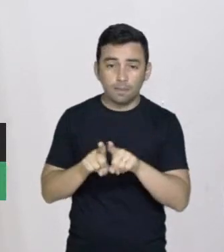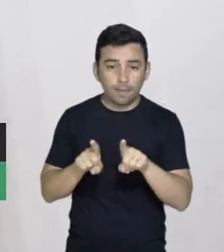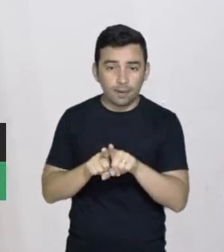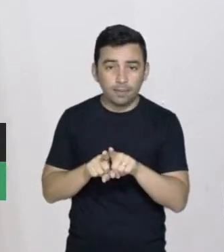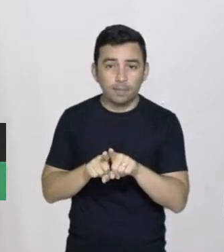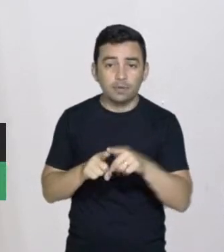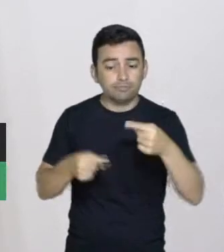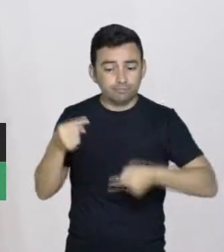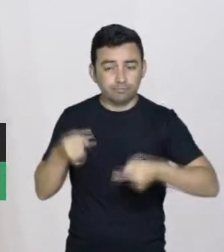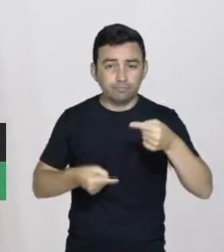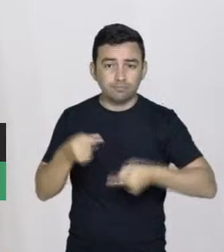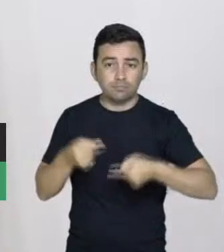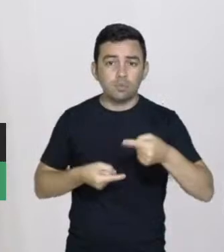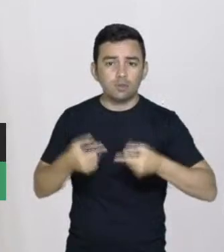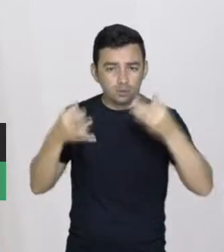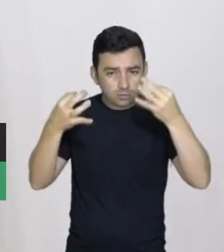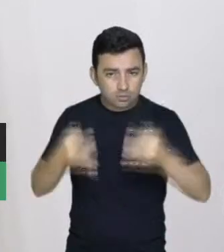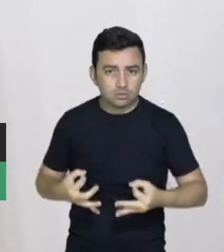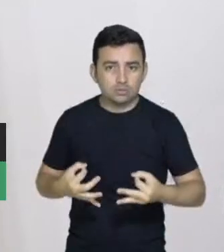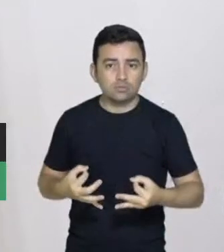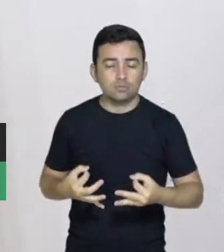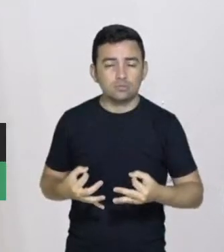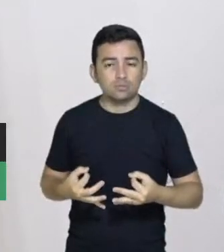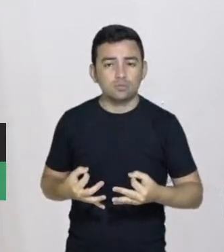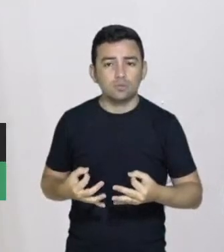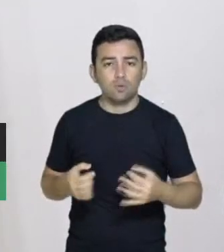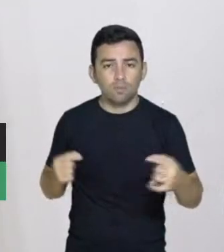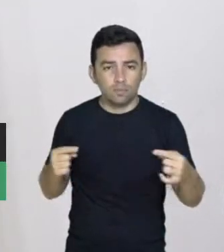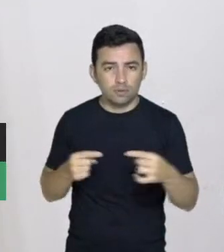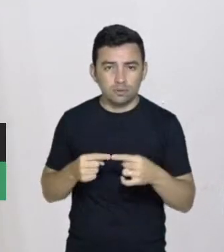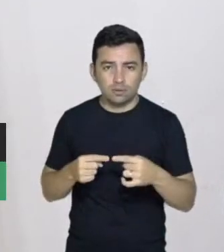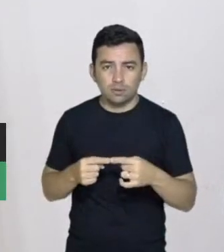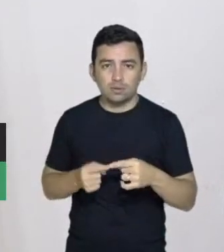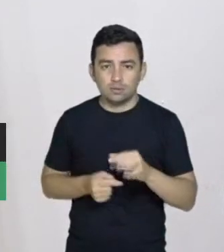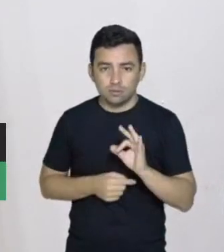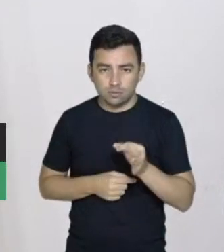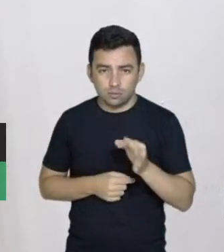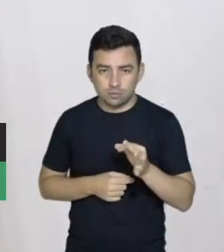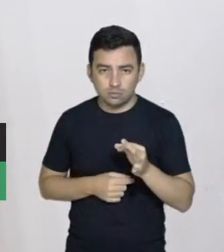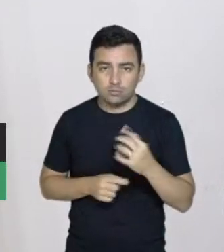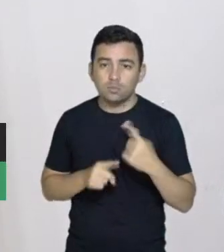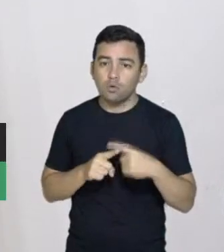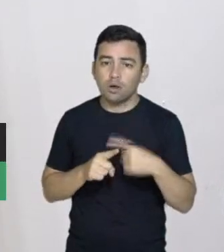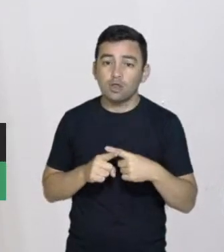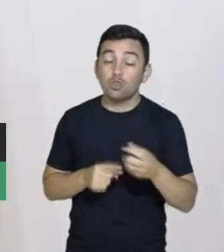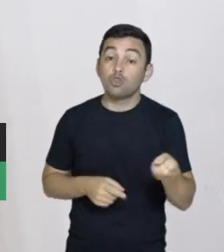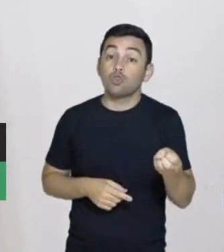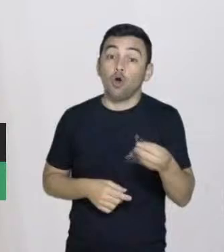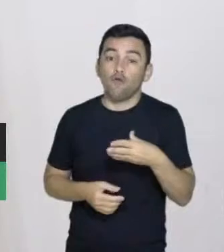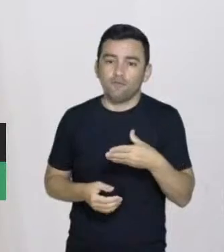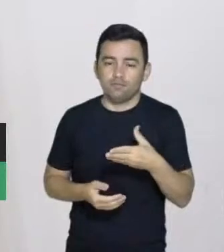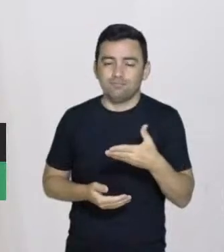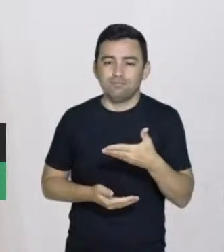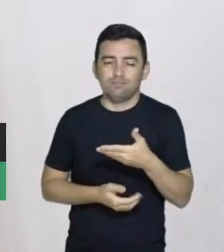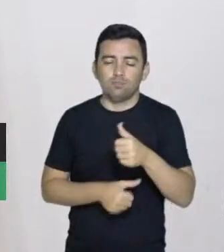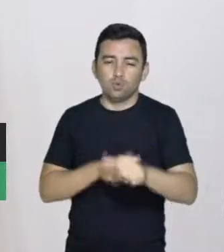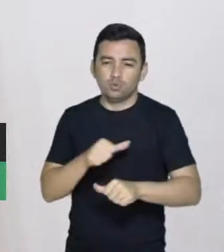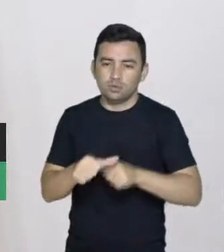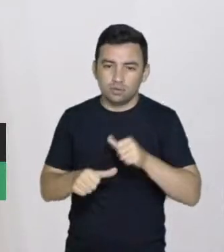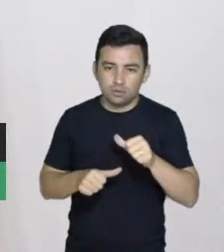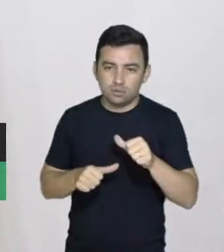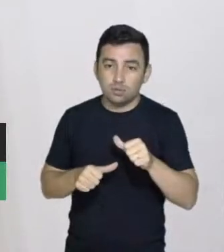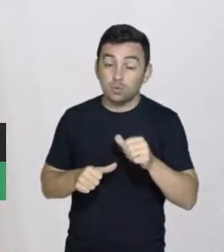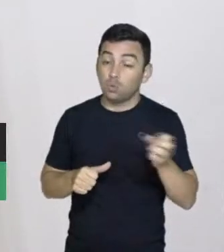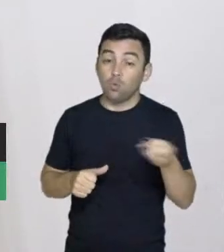deputado Sérgio Mota, justa, legítima, adequada, deputado Lucas, deputado Cadorim. Para as novas transferências especiais, discutir um novo